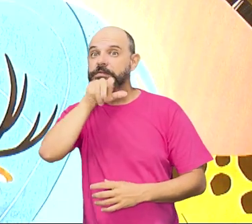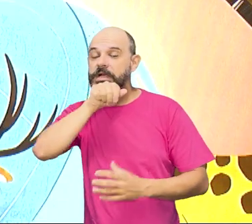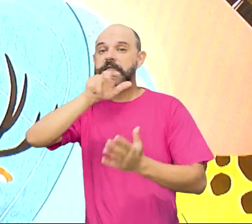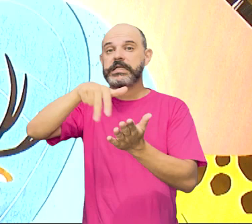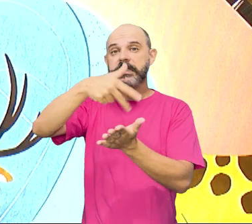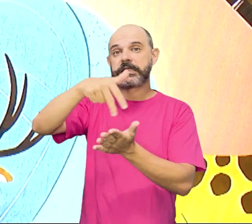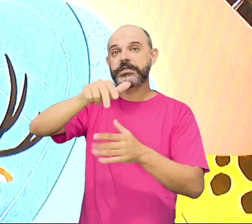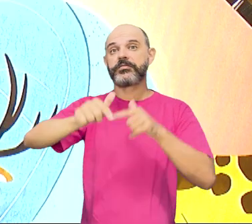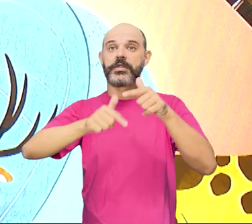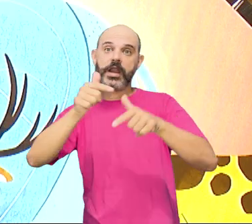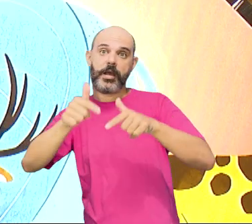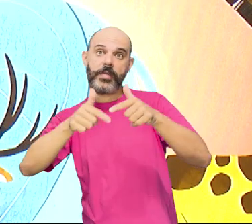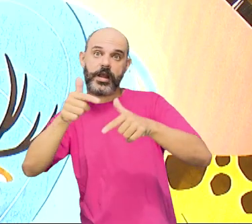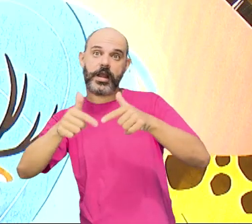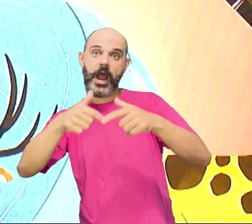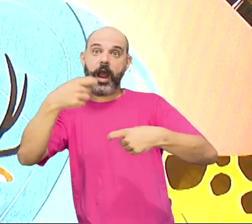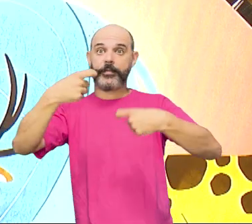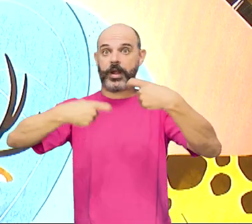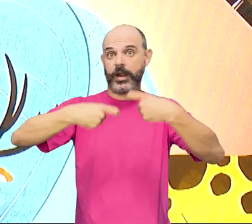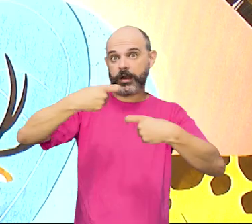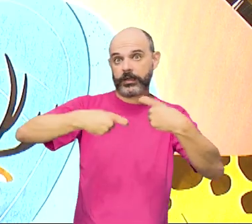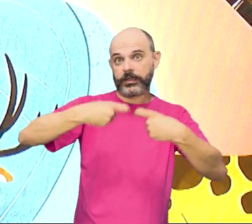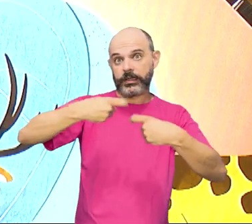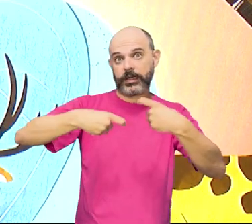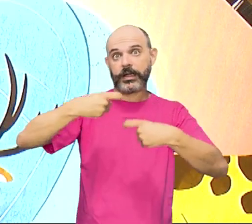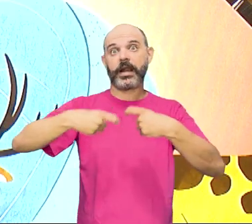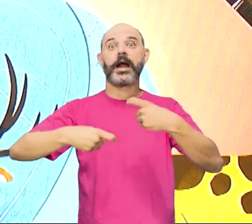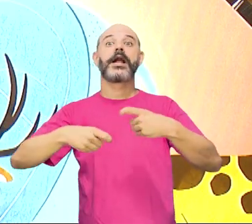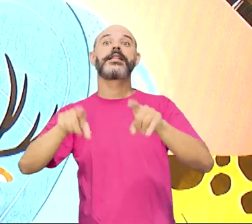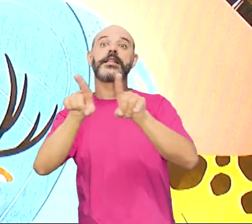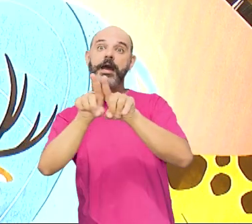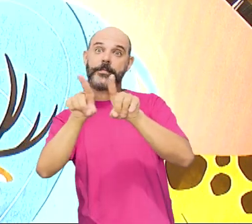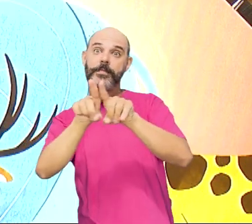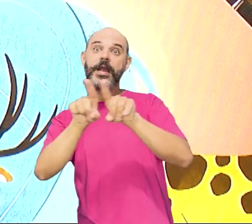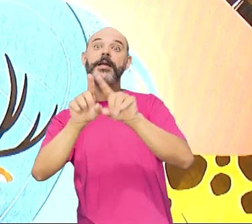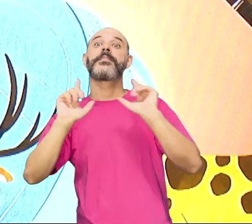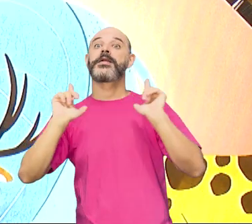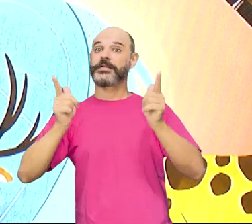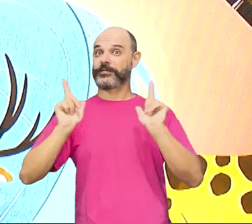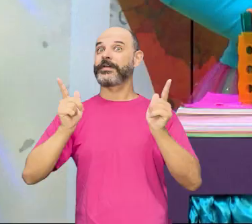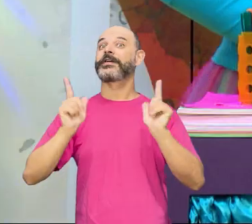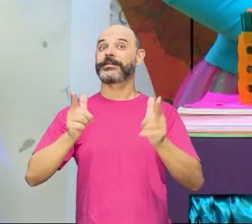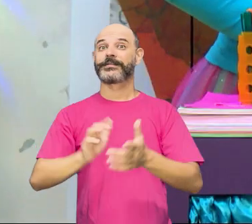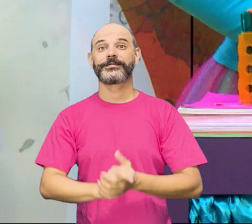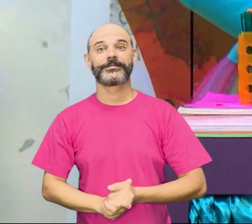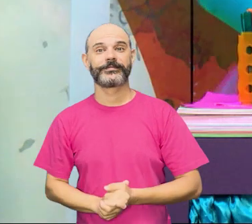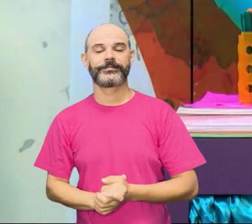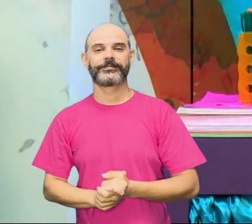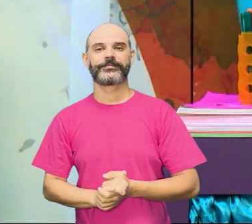Os animais dançam para trabalhar, para acasalar e até para se divertirem. É.